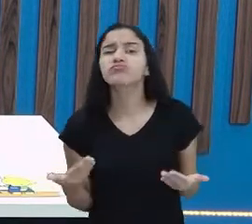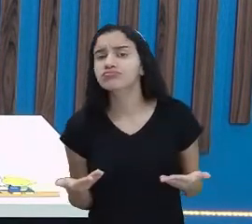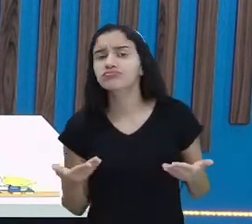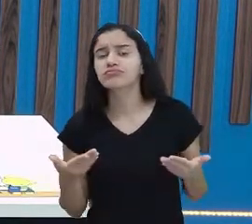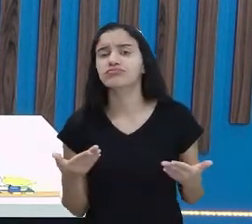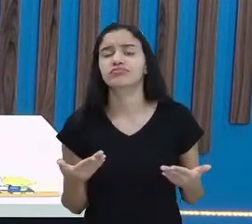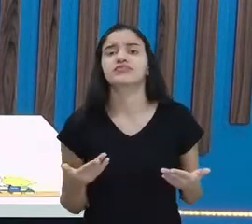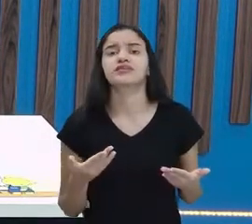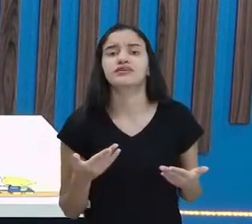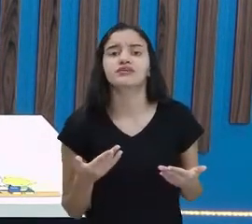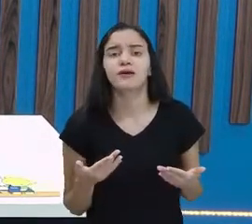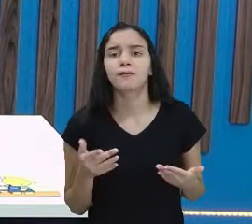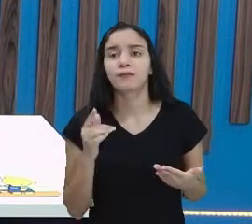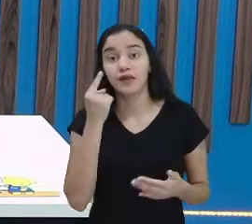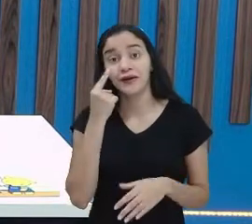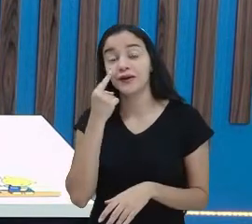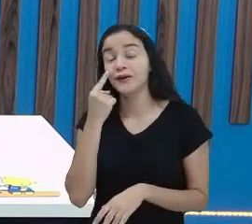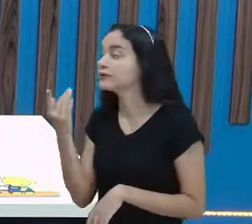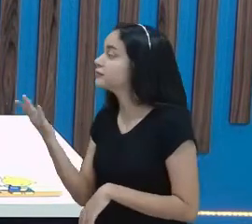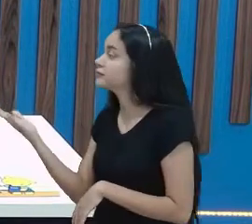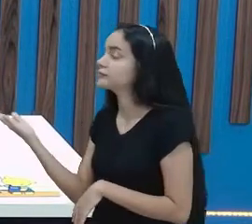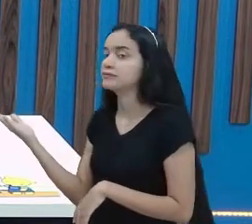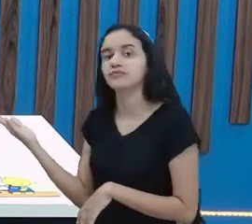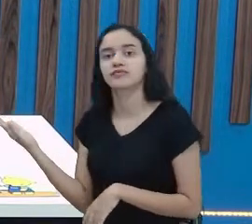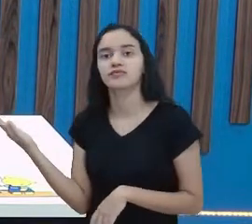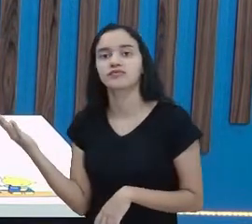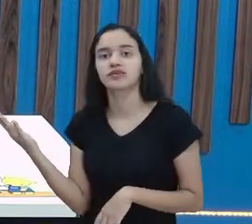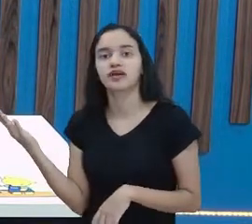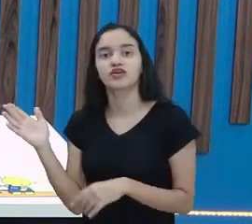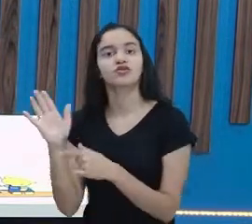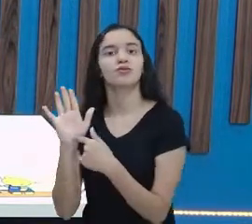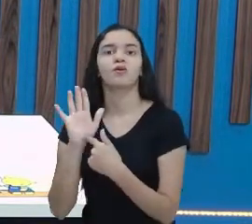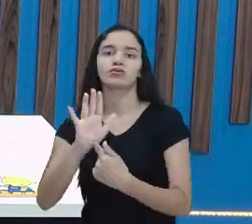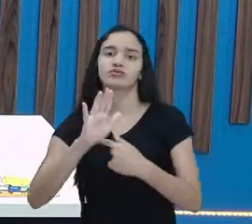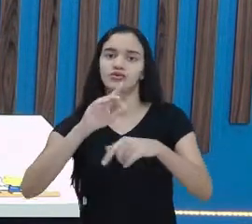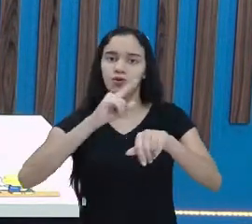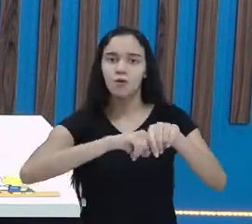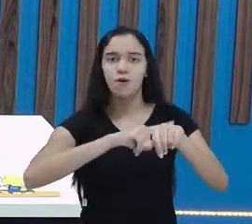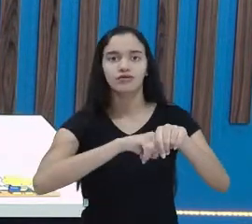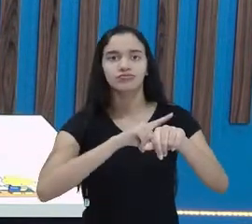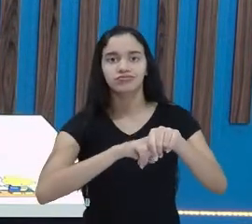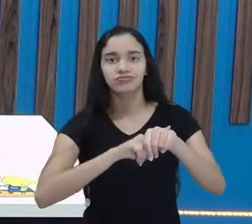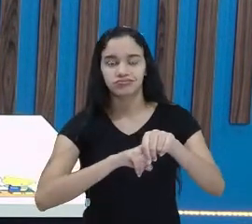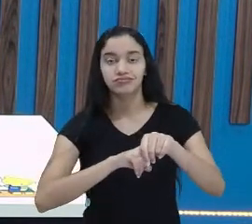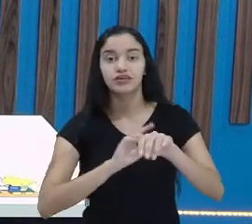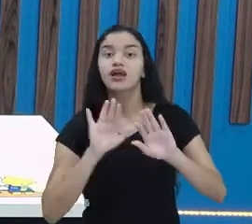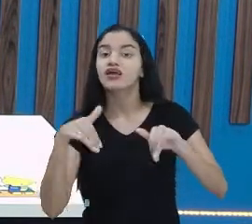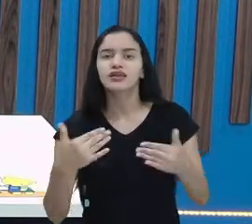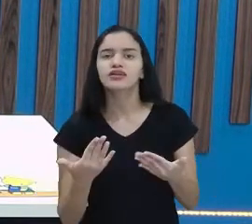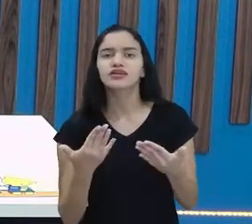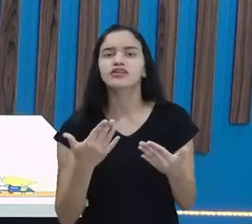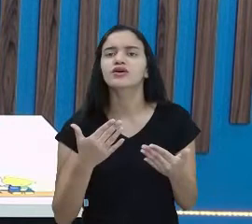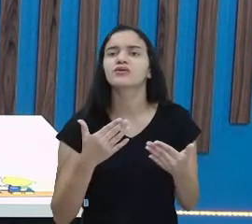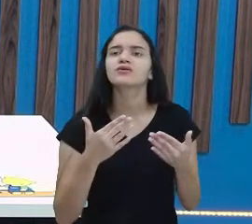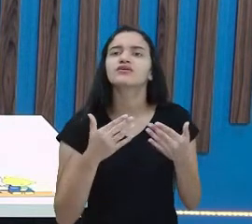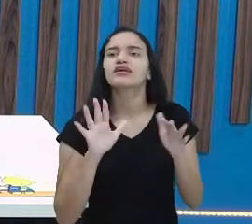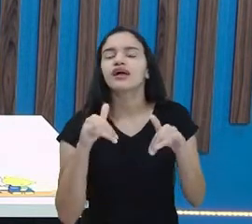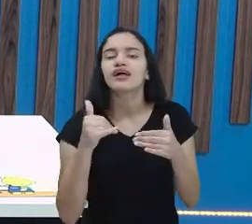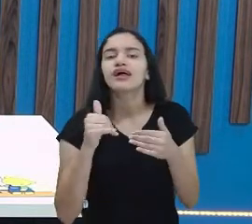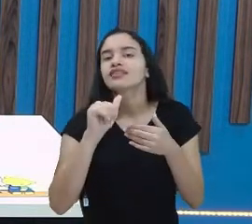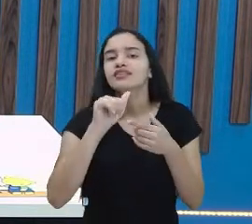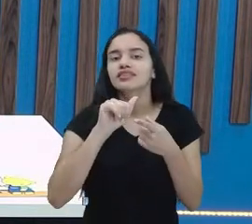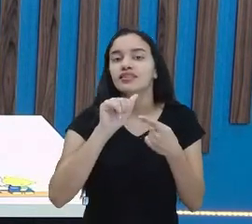Certo? Que horas está marcando aqui no relógio? Eu estou com o relógio digital marcando um horário. E aí na letra A tem dizendo